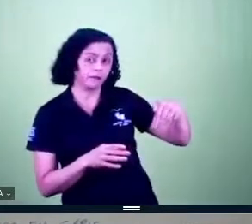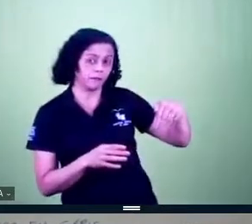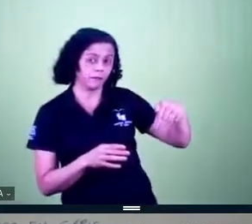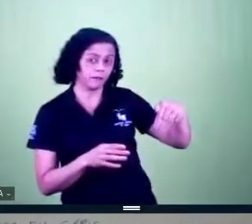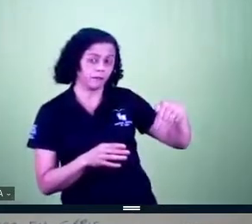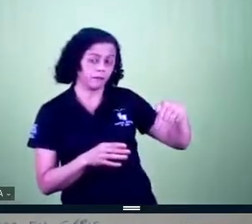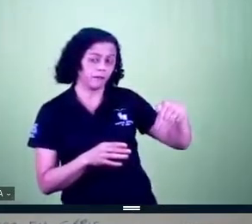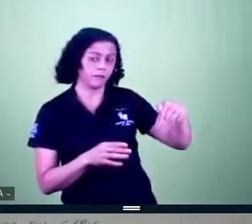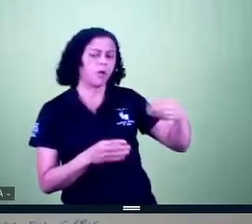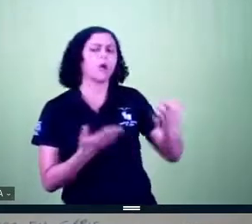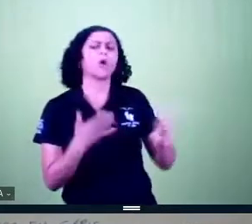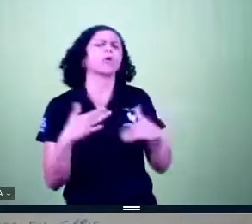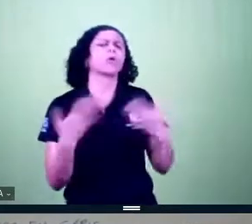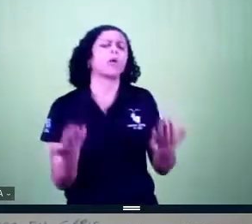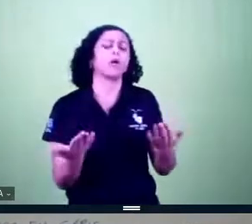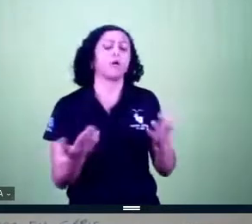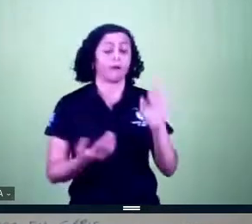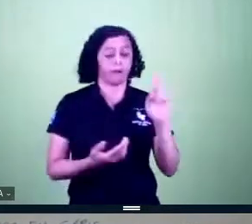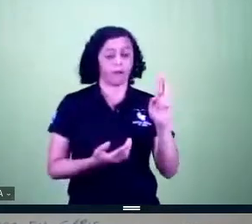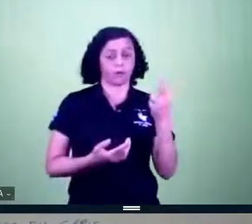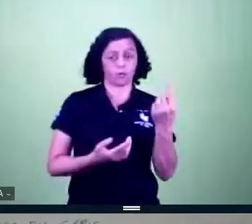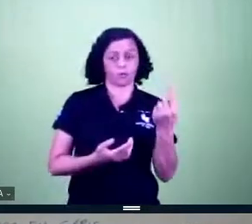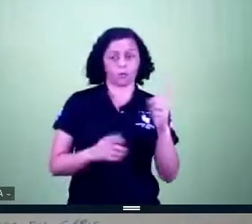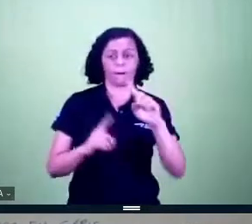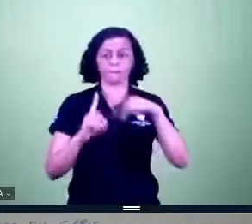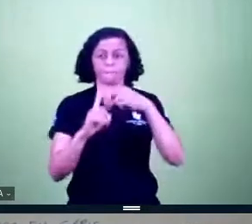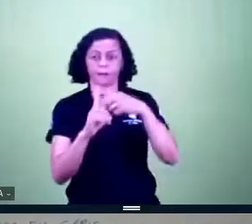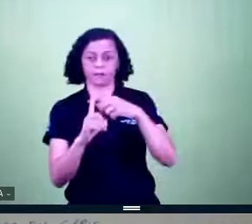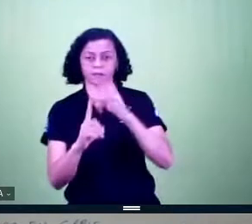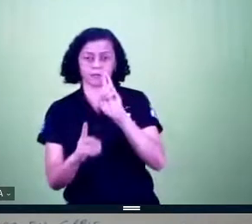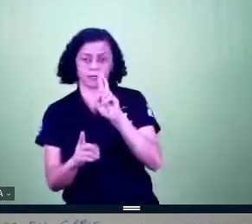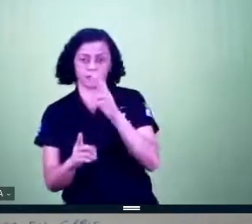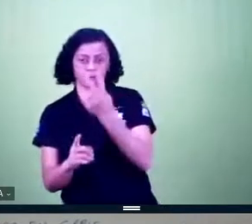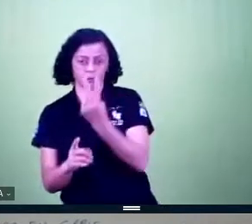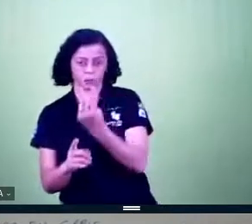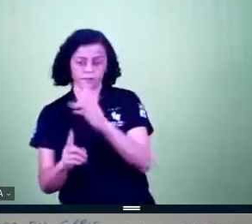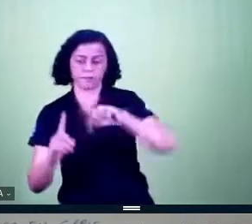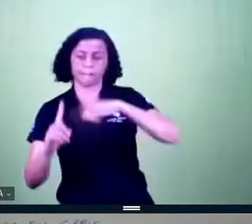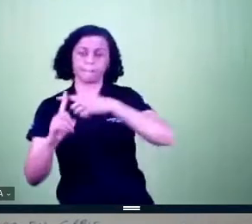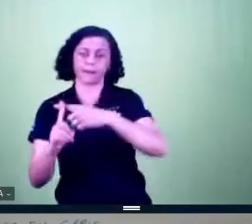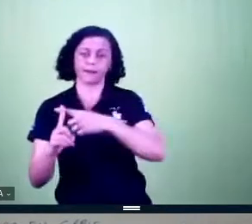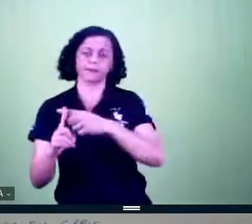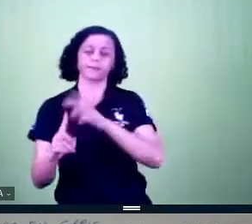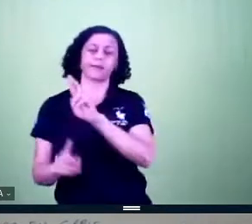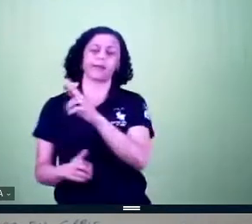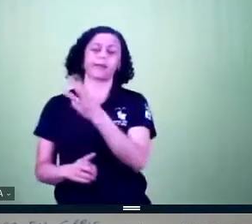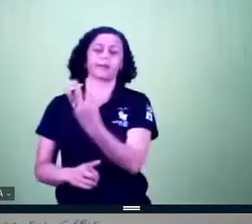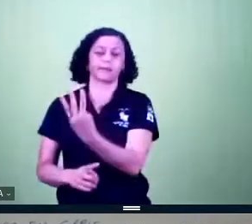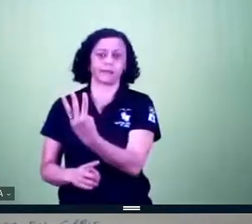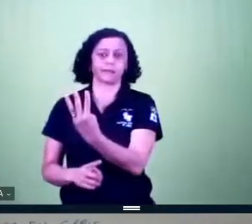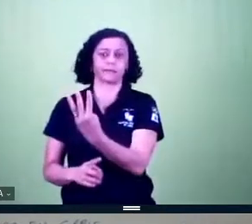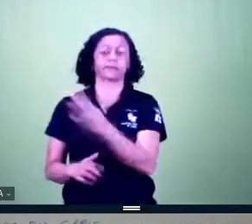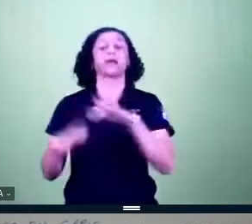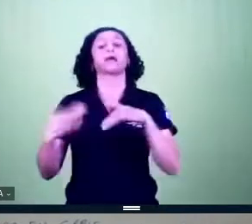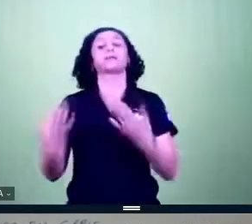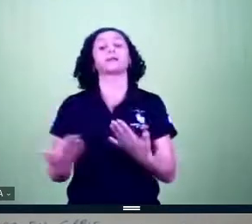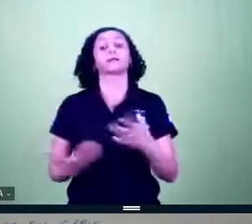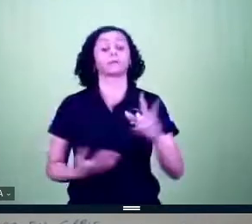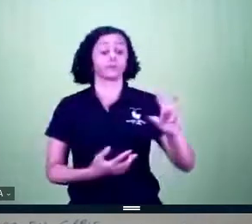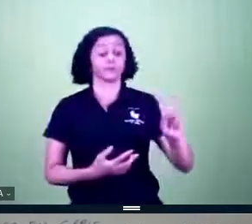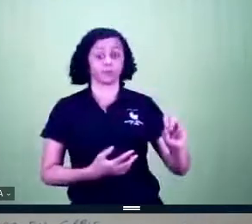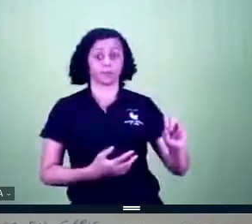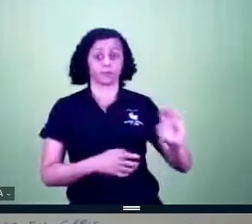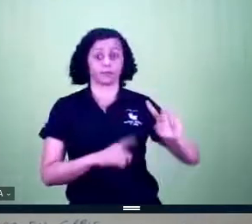ali? Seria R1 mais R2 mais R3, seria, portanto, 50 mais